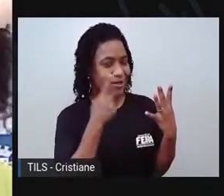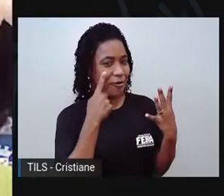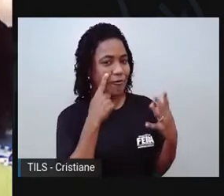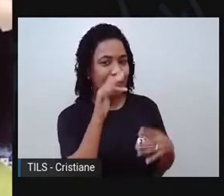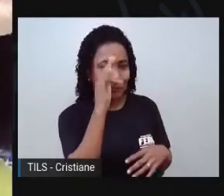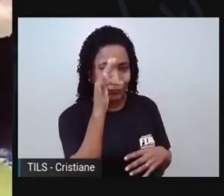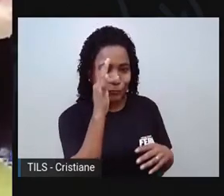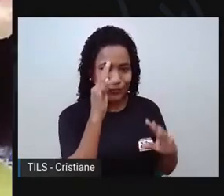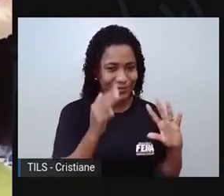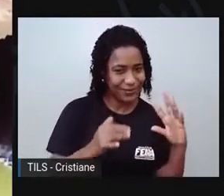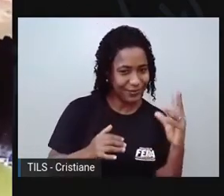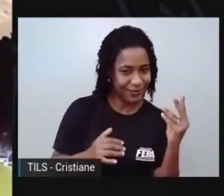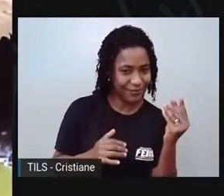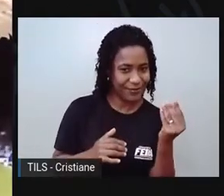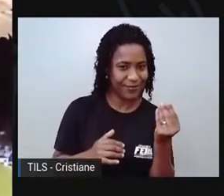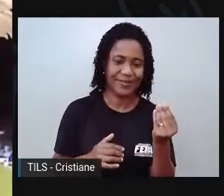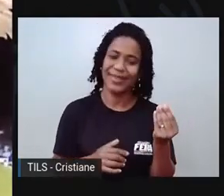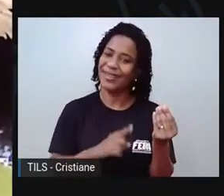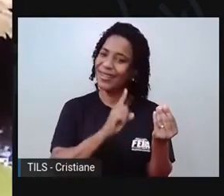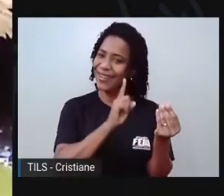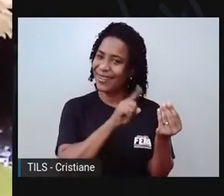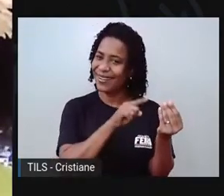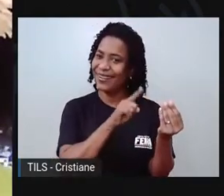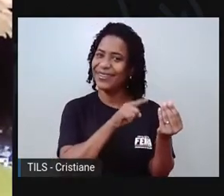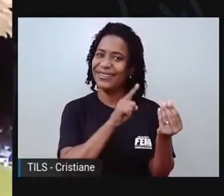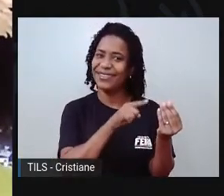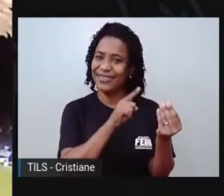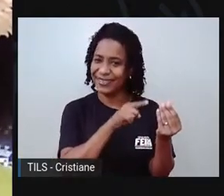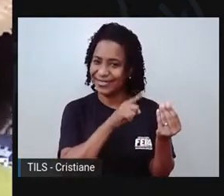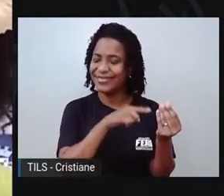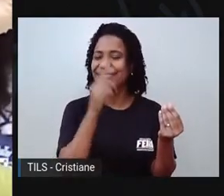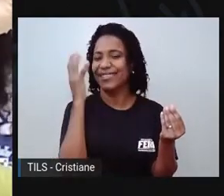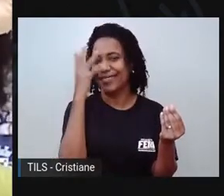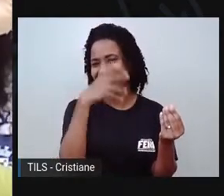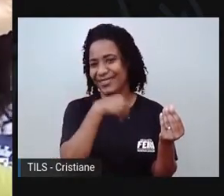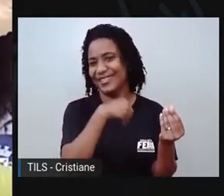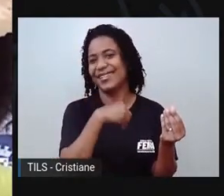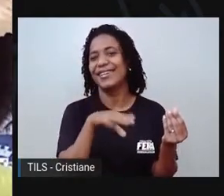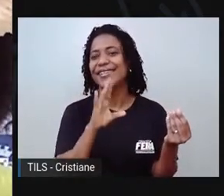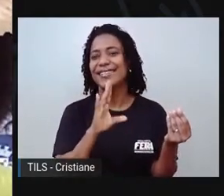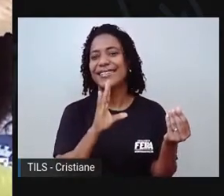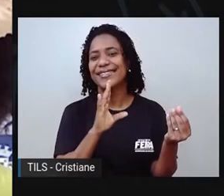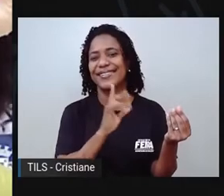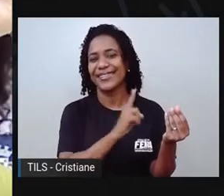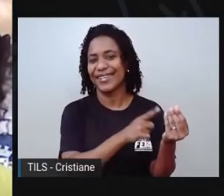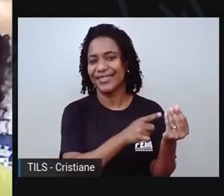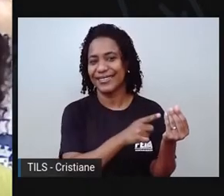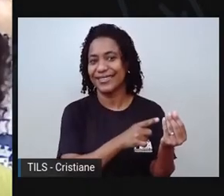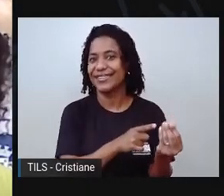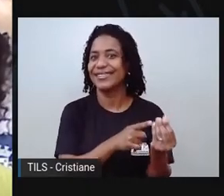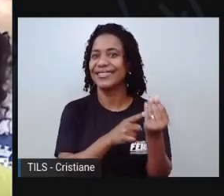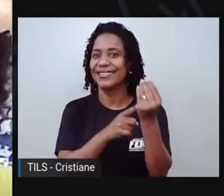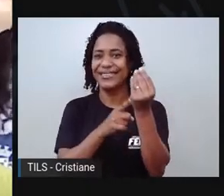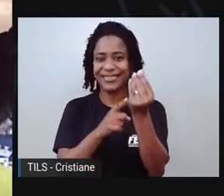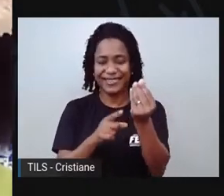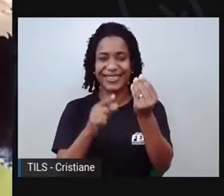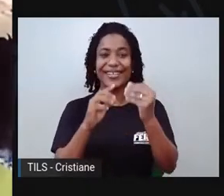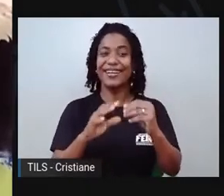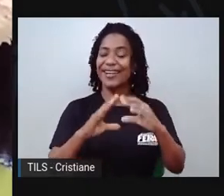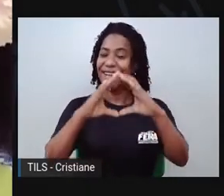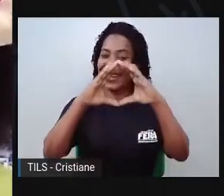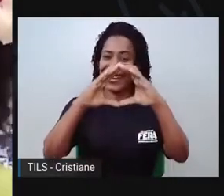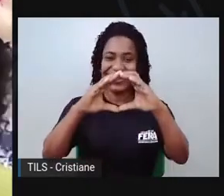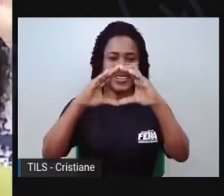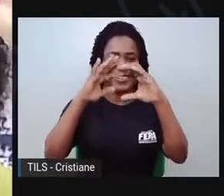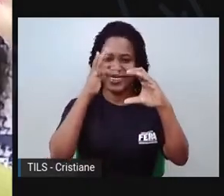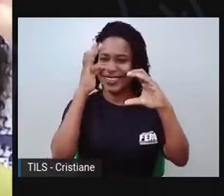flor. Ai, gente, essa flor, eu acho que vocês já viram por aí, hein? E é uma flor muito